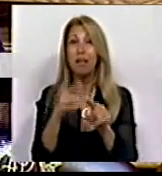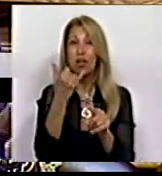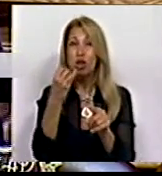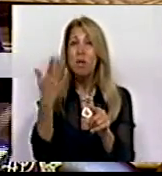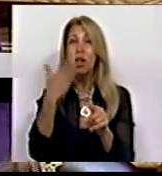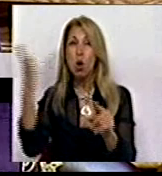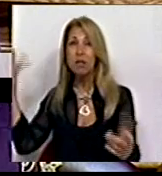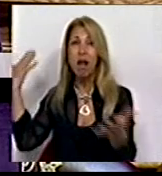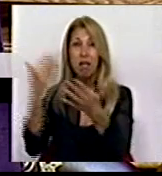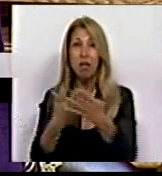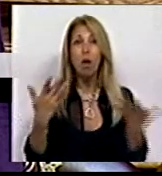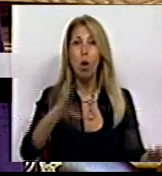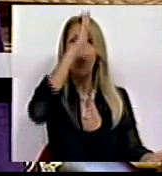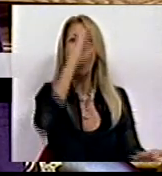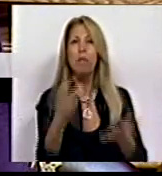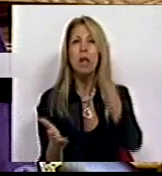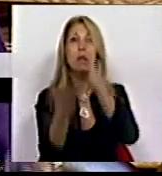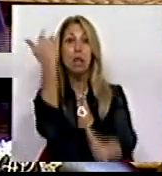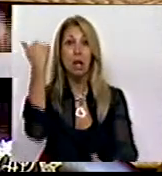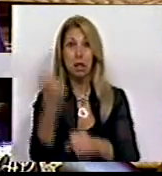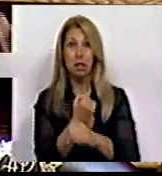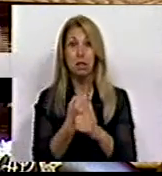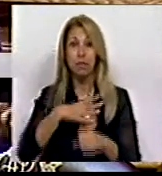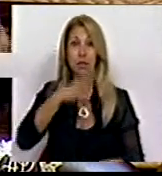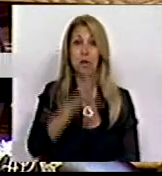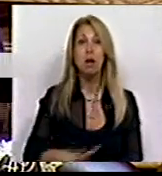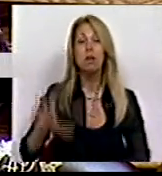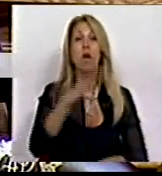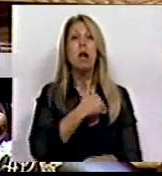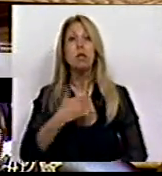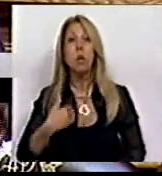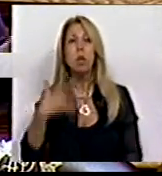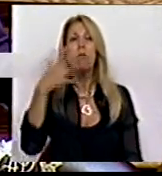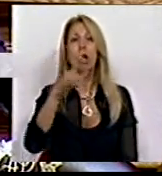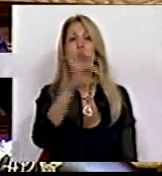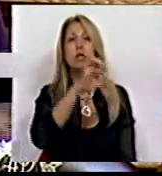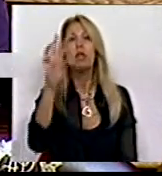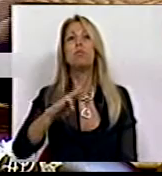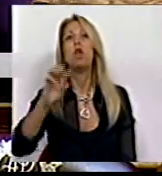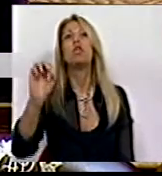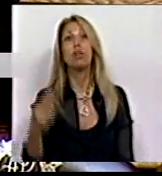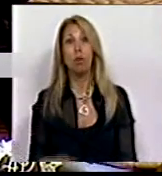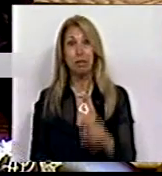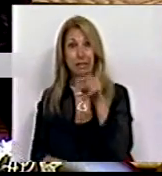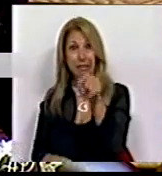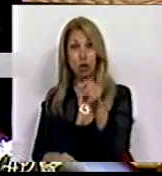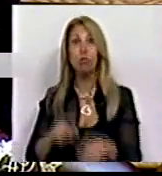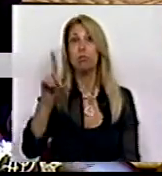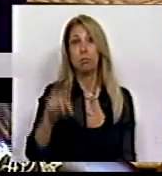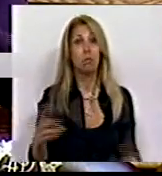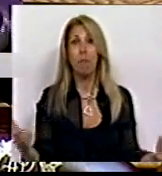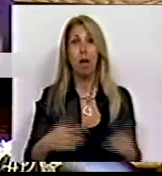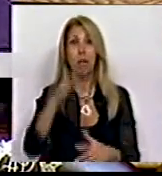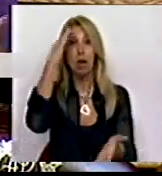Governo retirou ao Serviço Nacional de Saúde mais de 1.800 milhões de euros. E isto, também o seu resultado está à